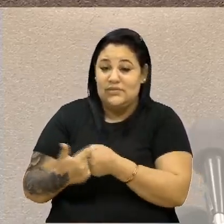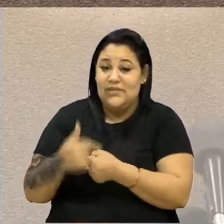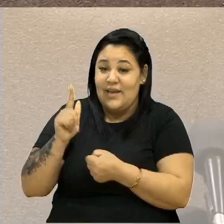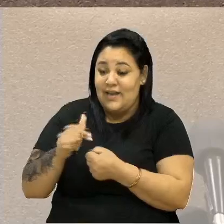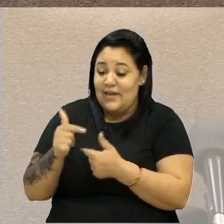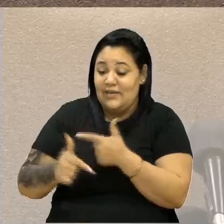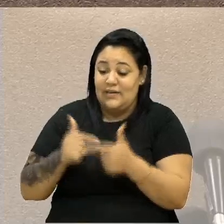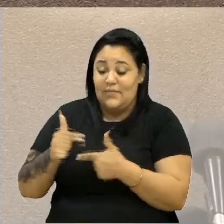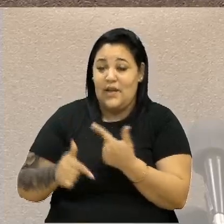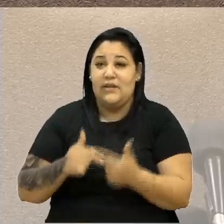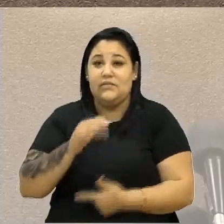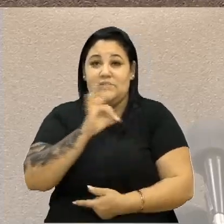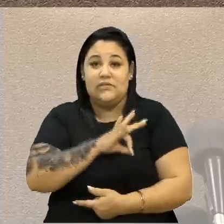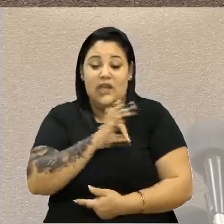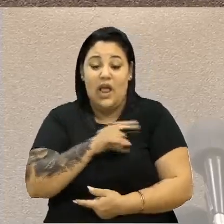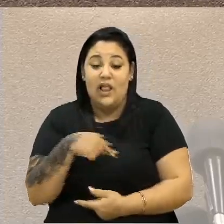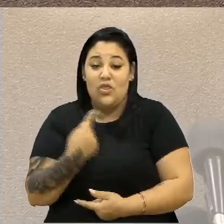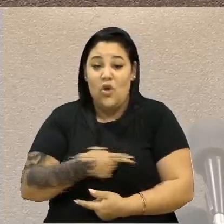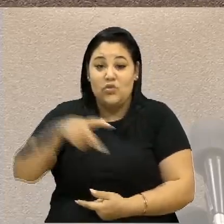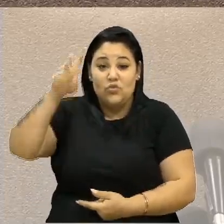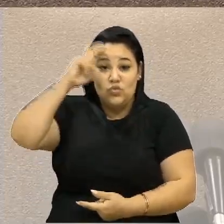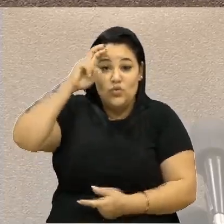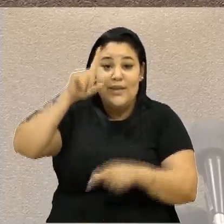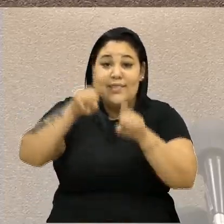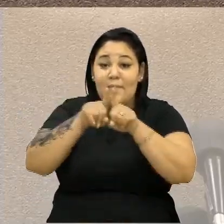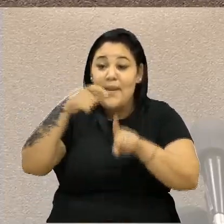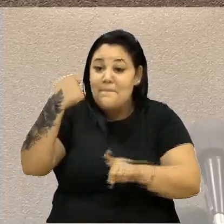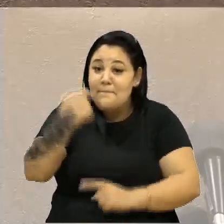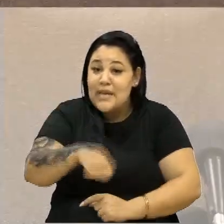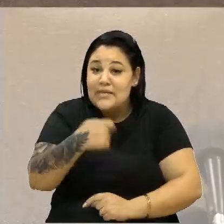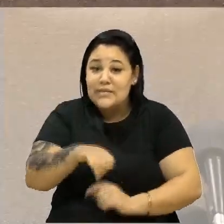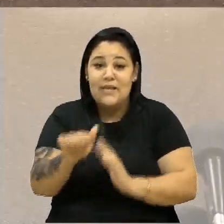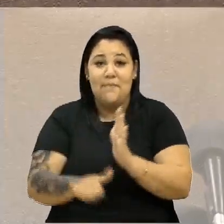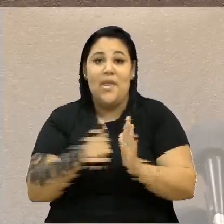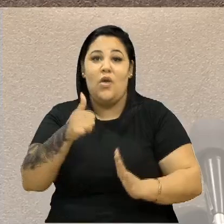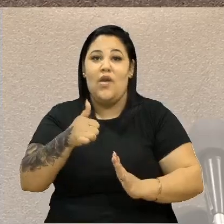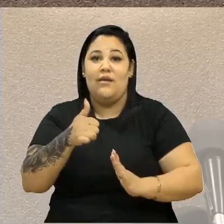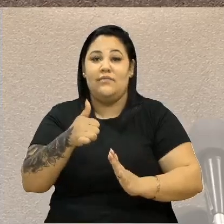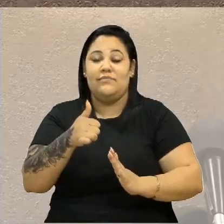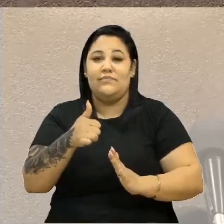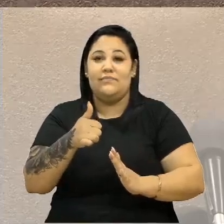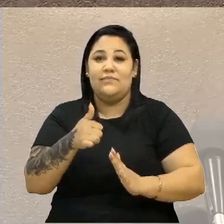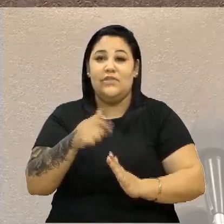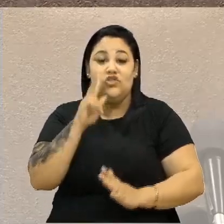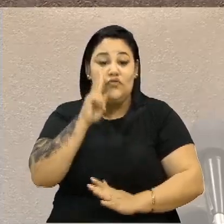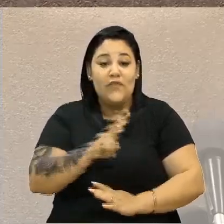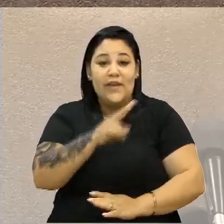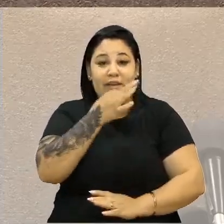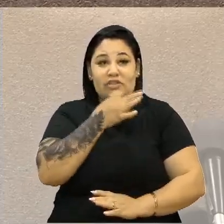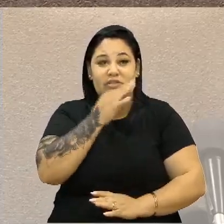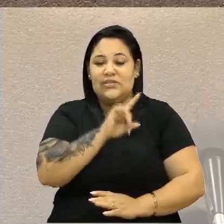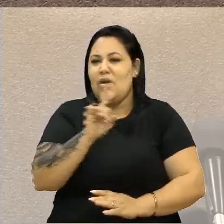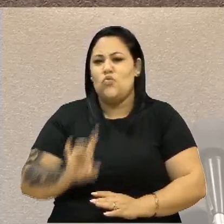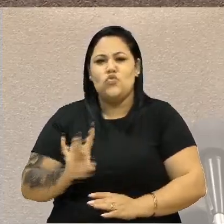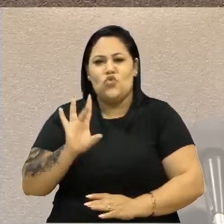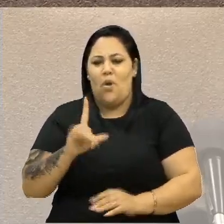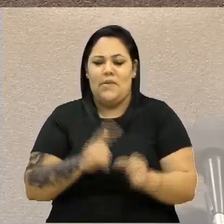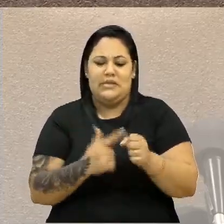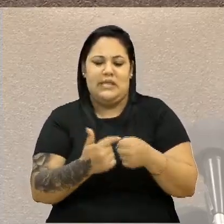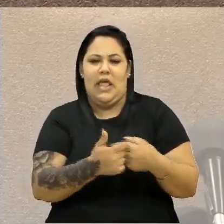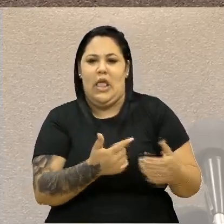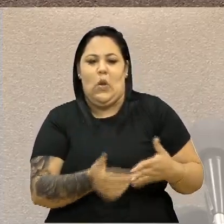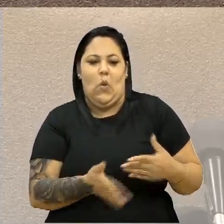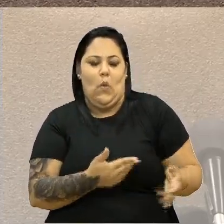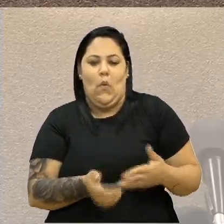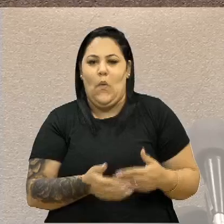é renda. A nossa cultura também precisa melhorar para que a gente veja Caxias do Sul não apenas como uma cidade de